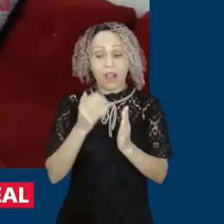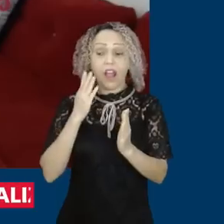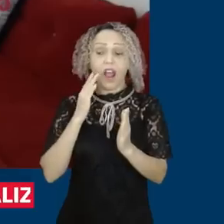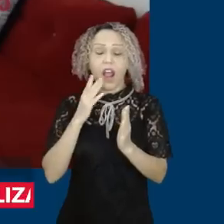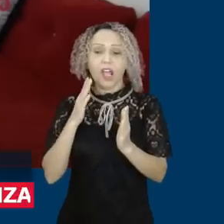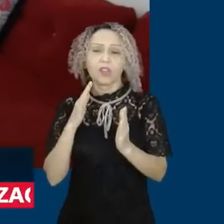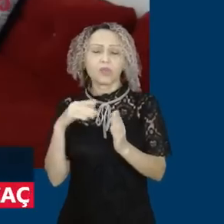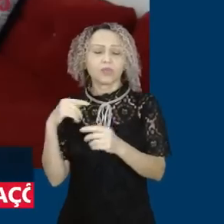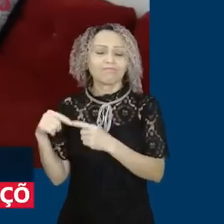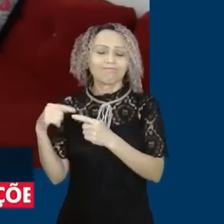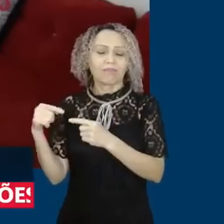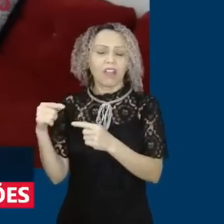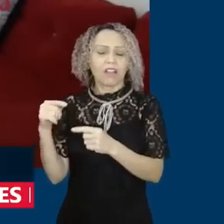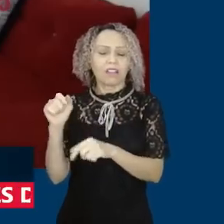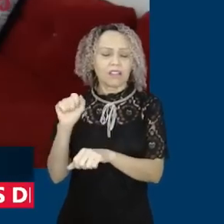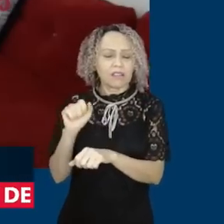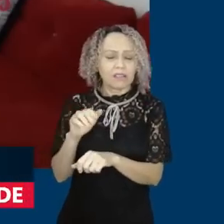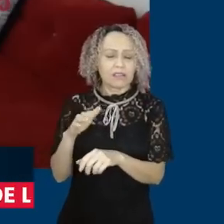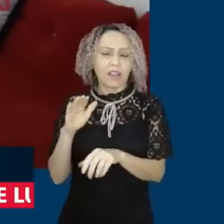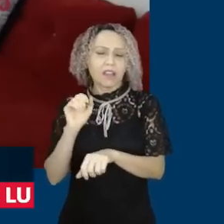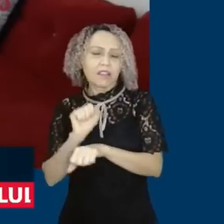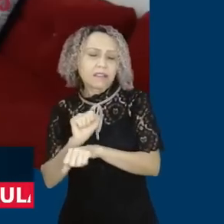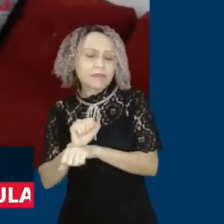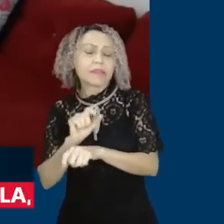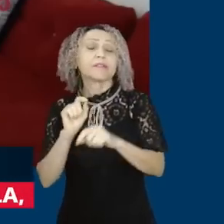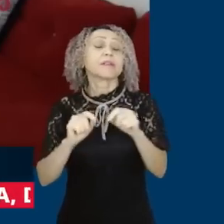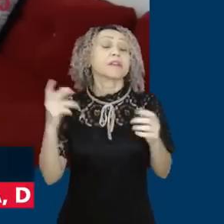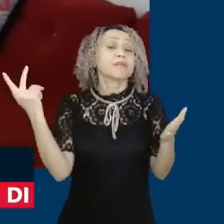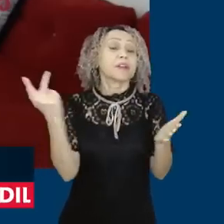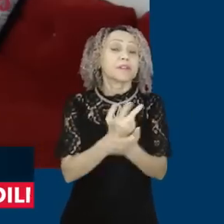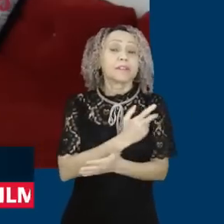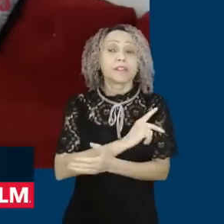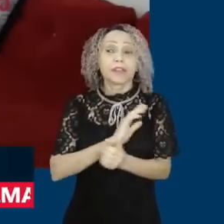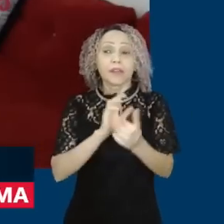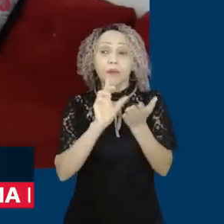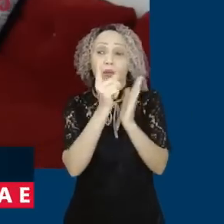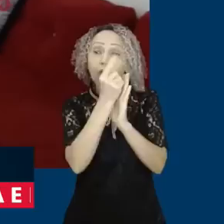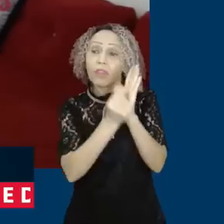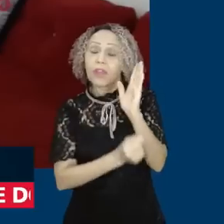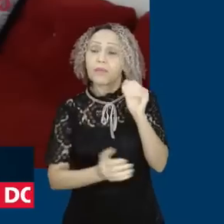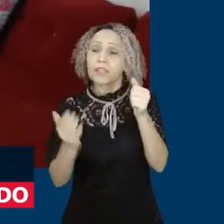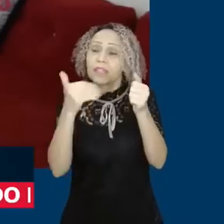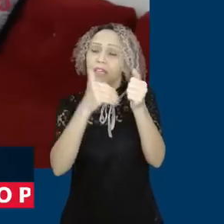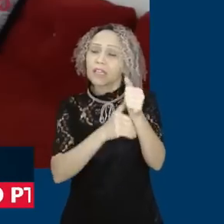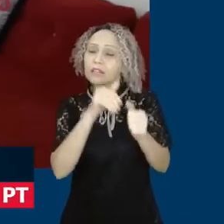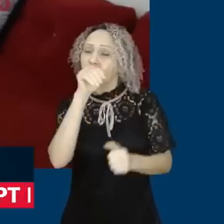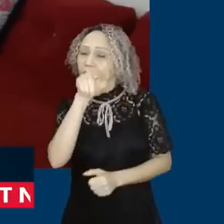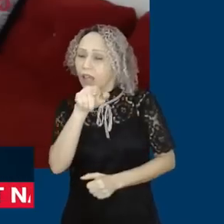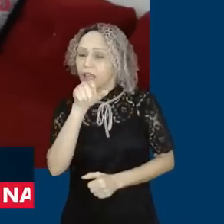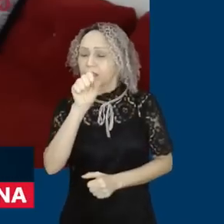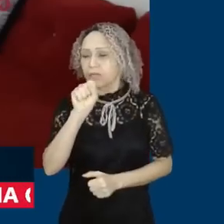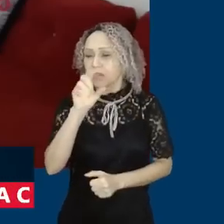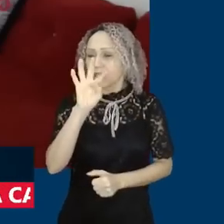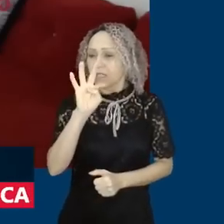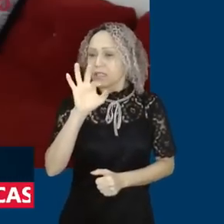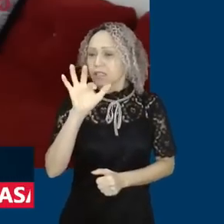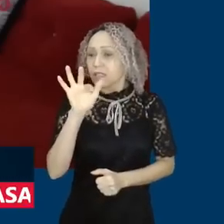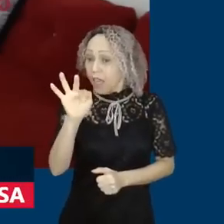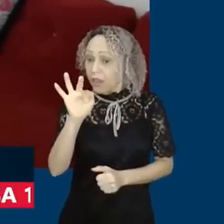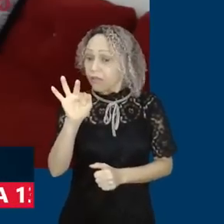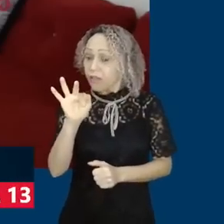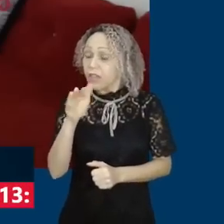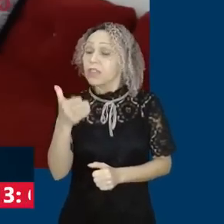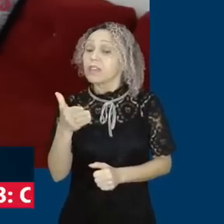para saber o que vai ocorrer com o destino do orçamento secreto no Supremo Tribunal Federal, o STF, que irá julgar